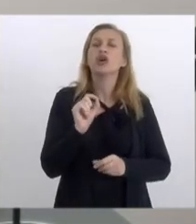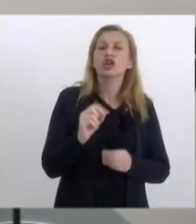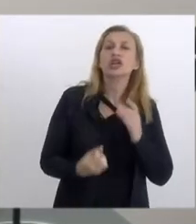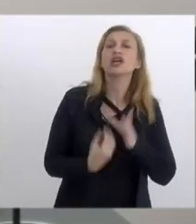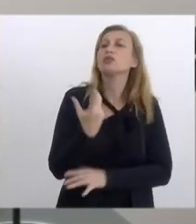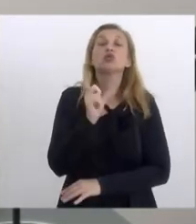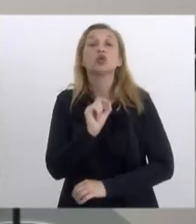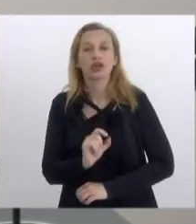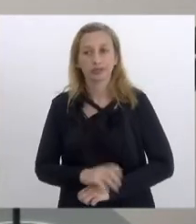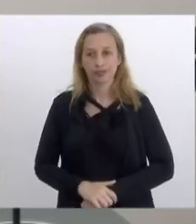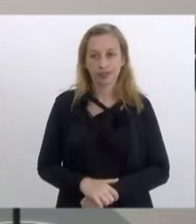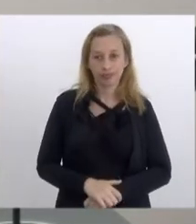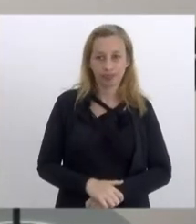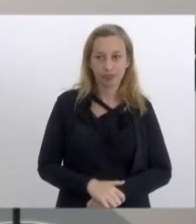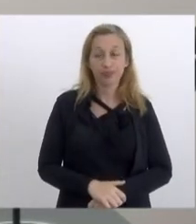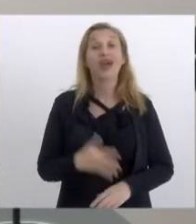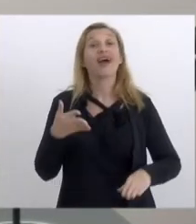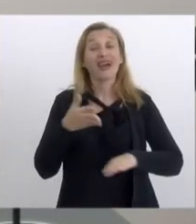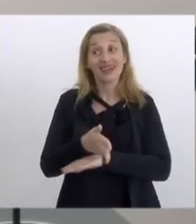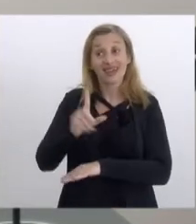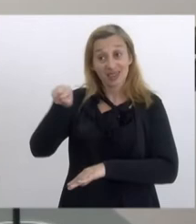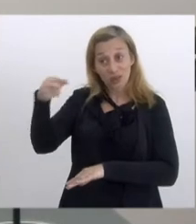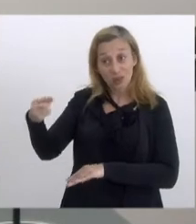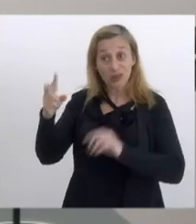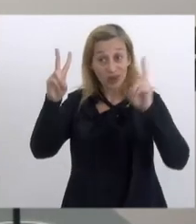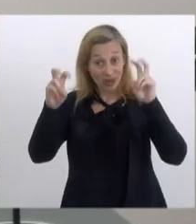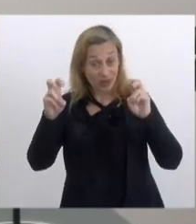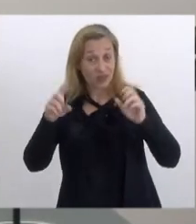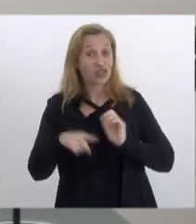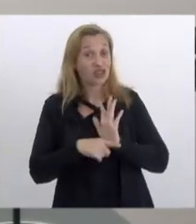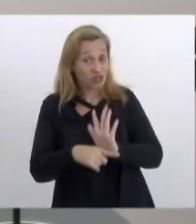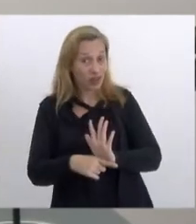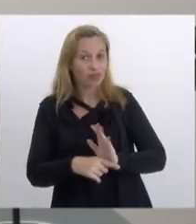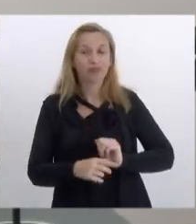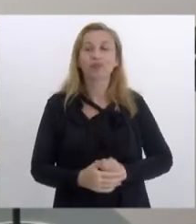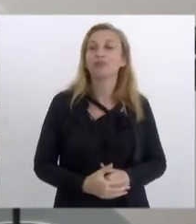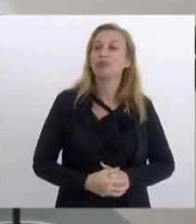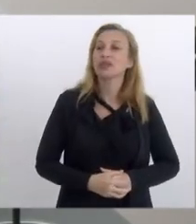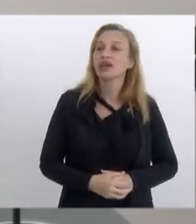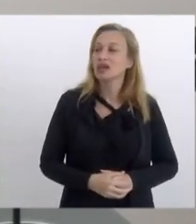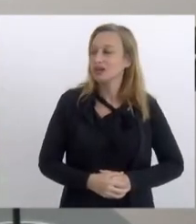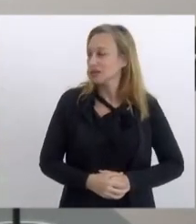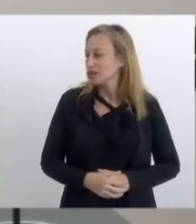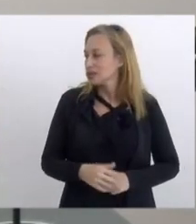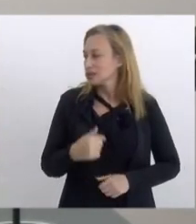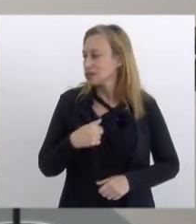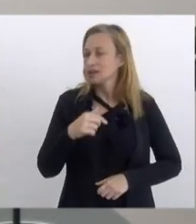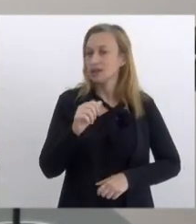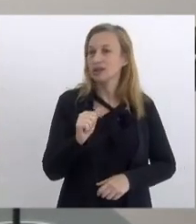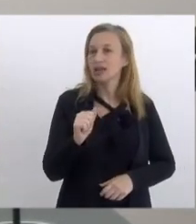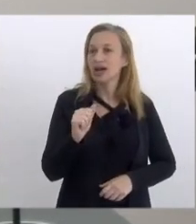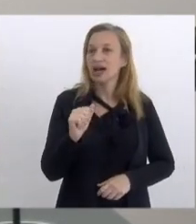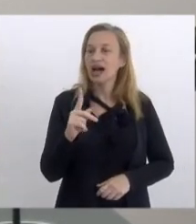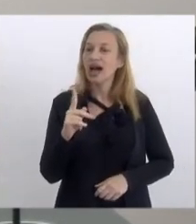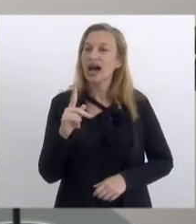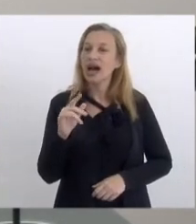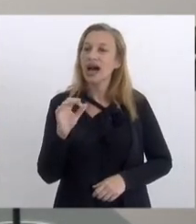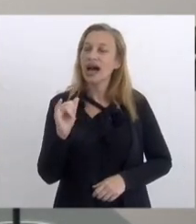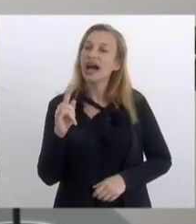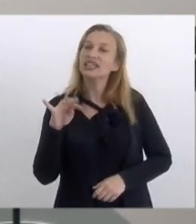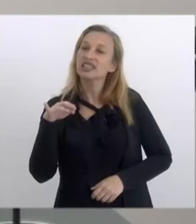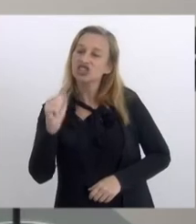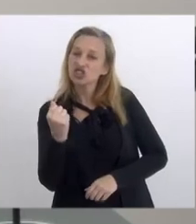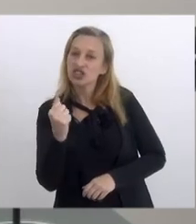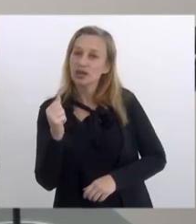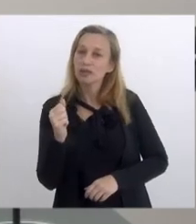criamos? Aí é que entra outra parte, de querer ajudar. Eu peguei um artista plástico, cara, uma